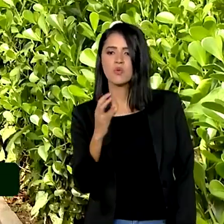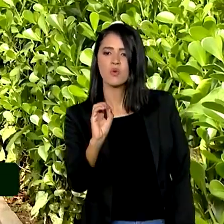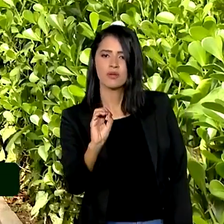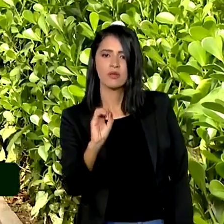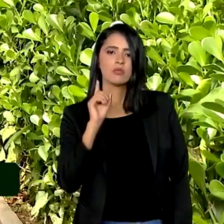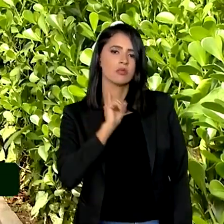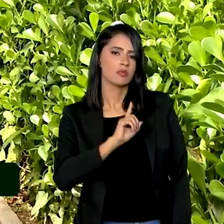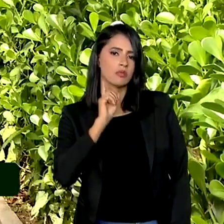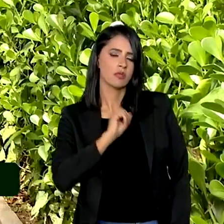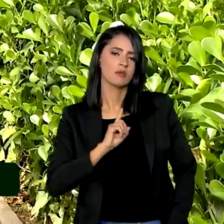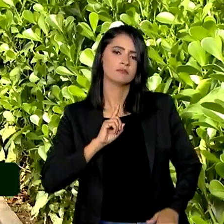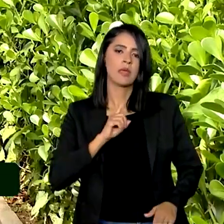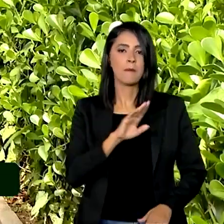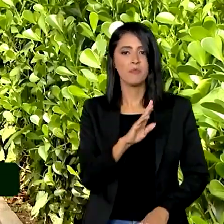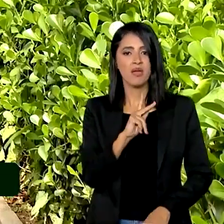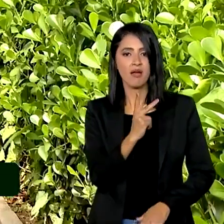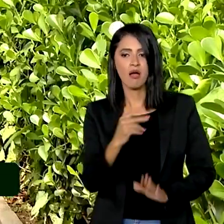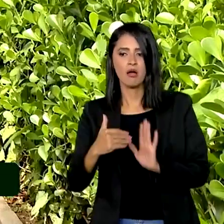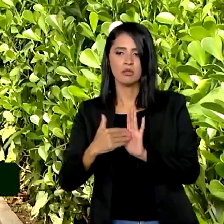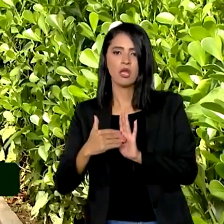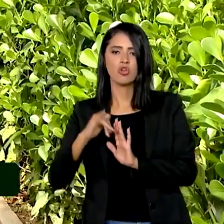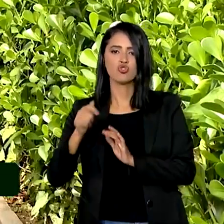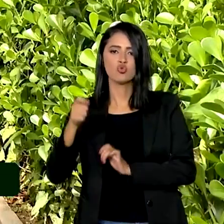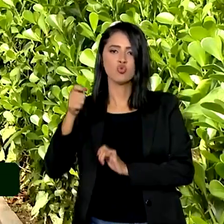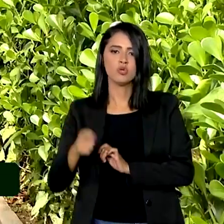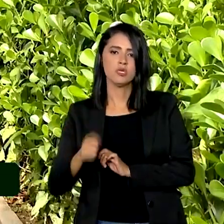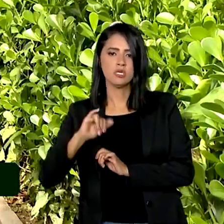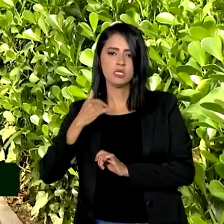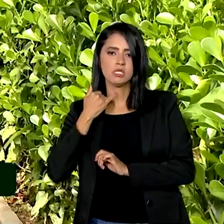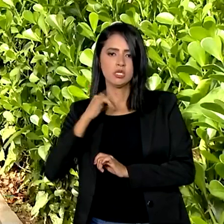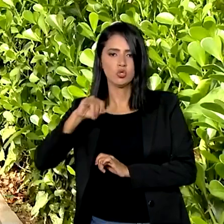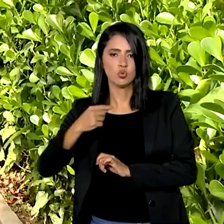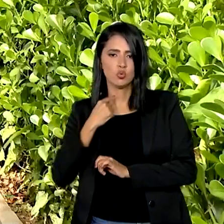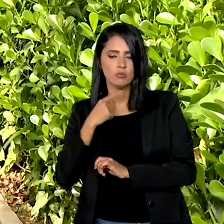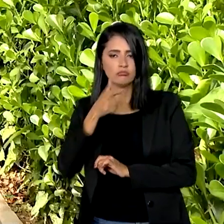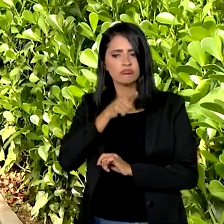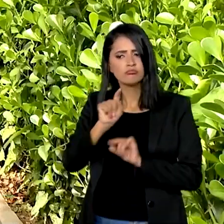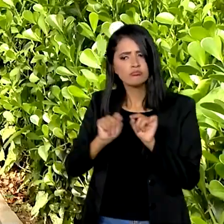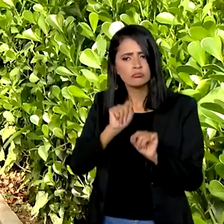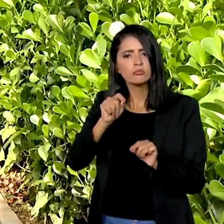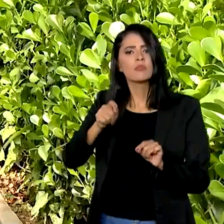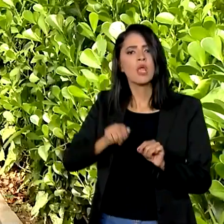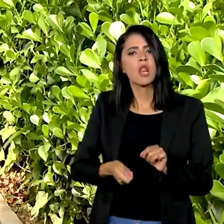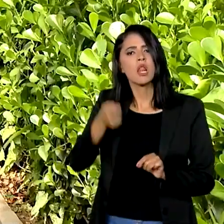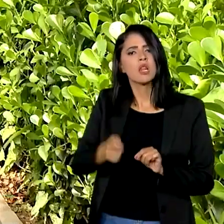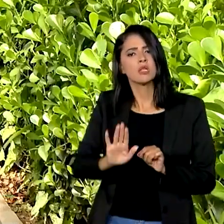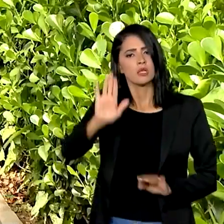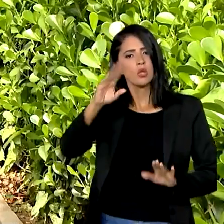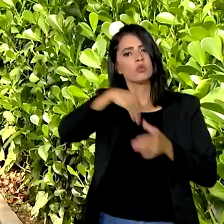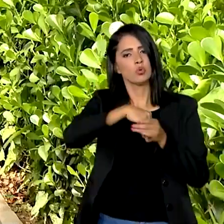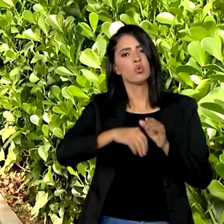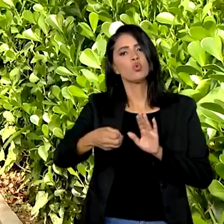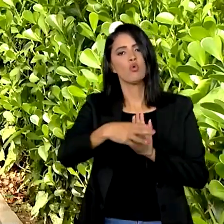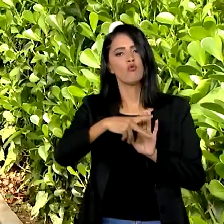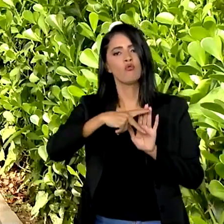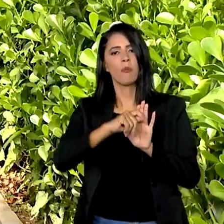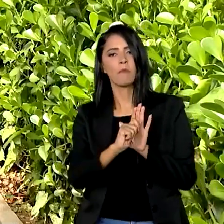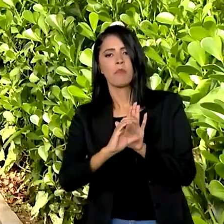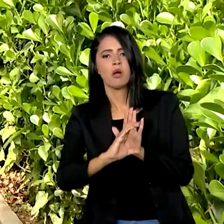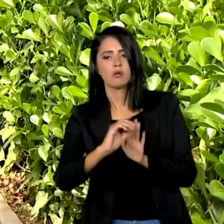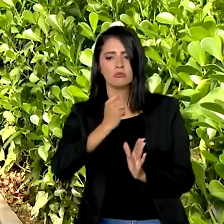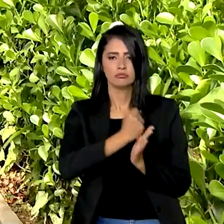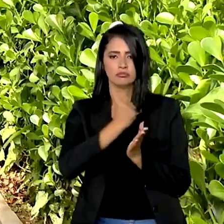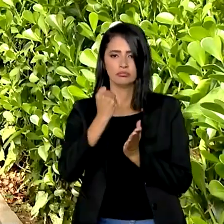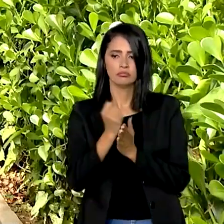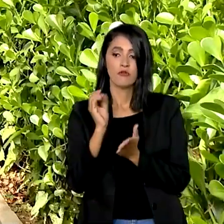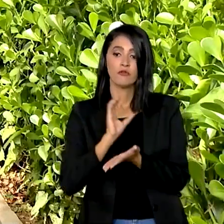que liga Belo Horizonte a Juiz de Fora. Essa licitação está prevista no novo PAC. O contrato garante